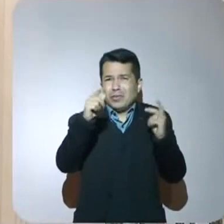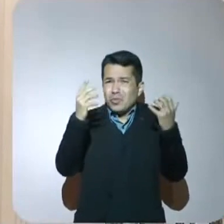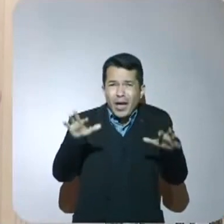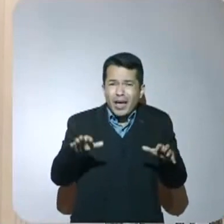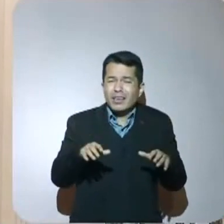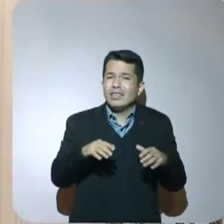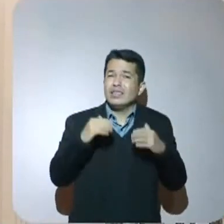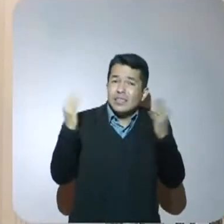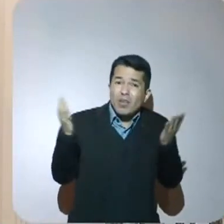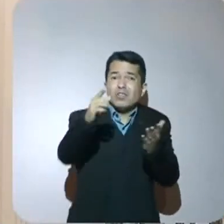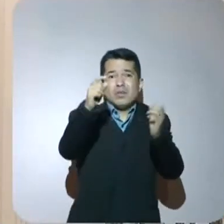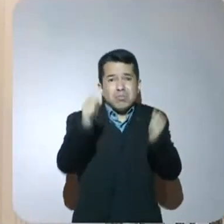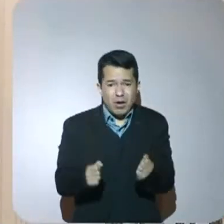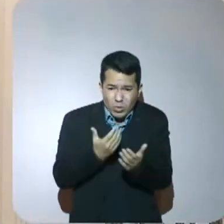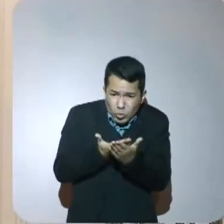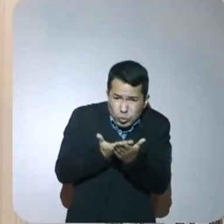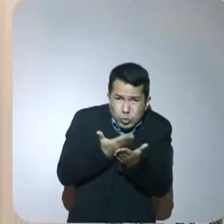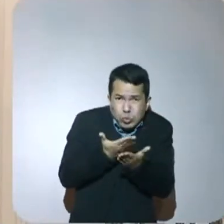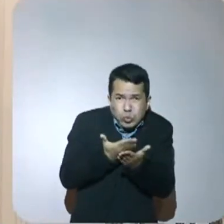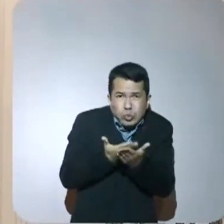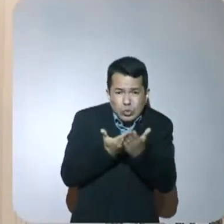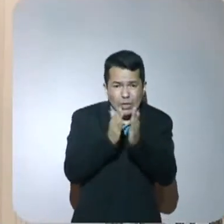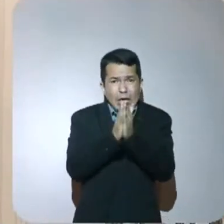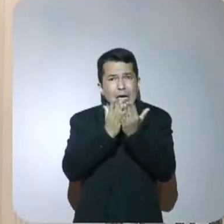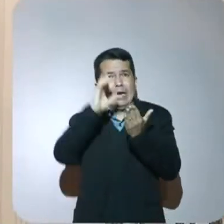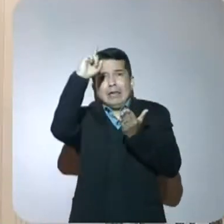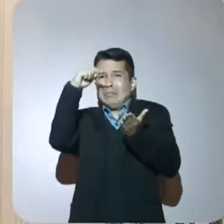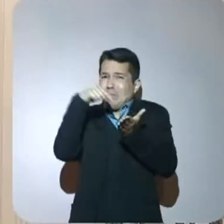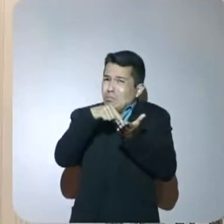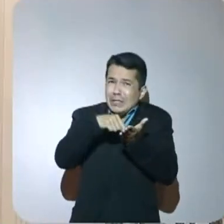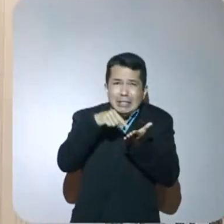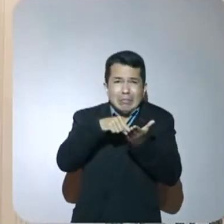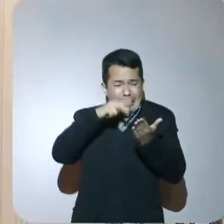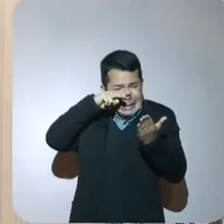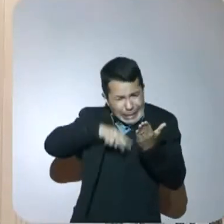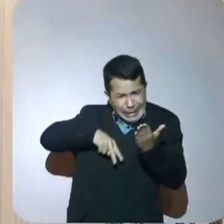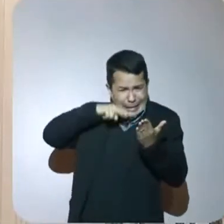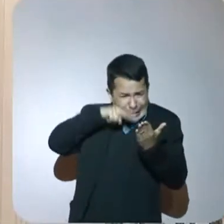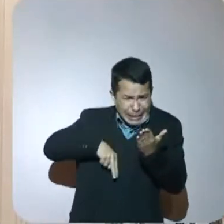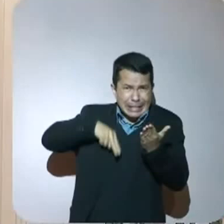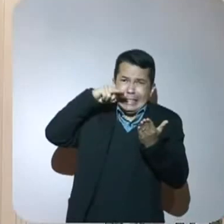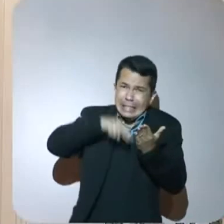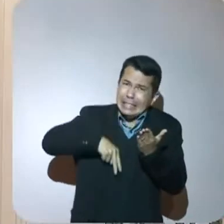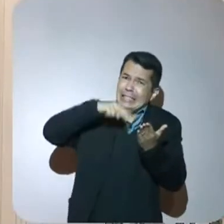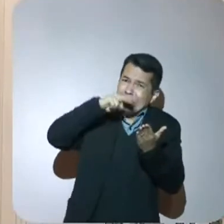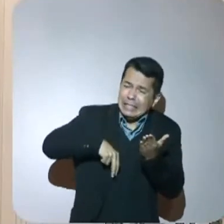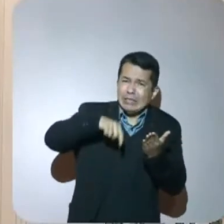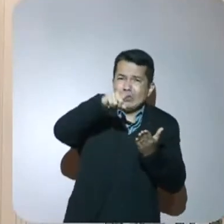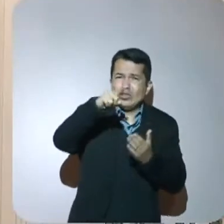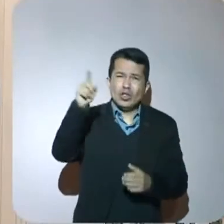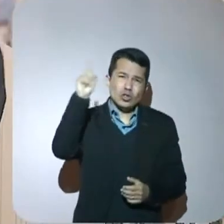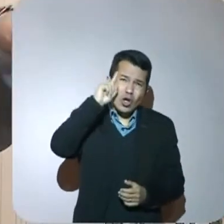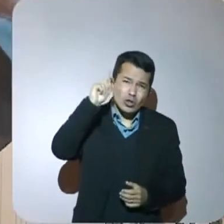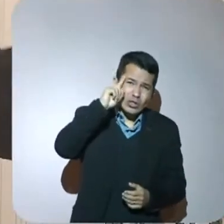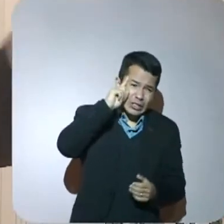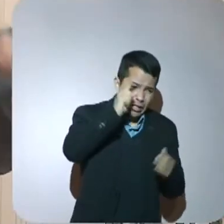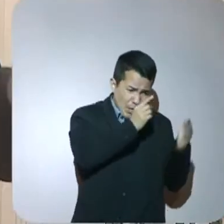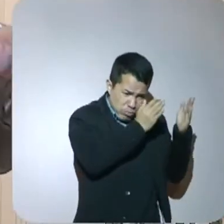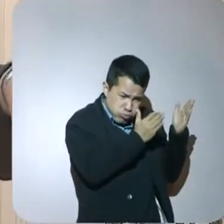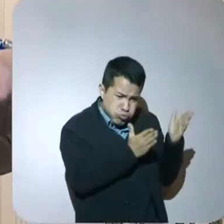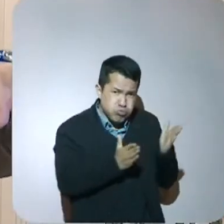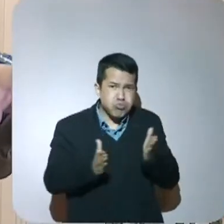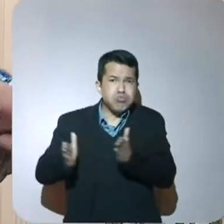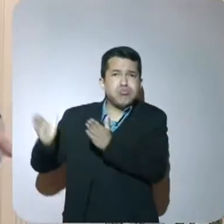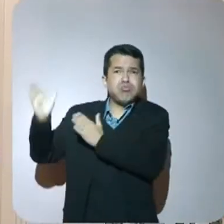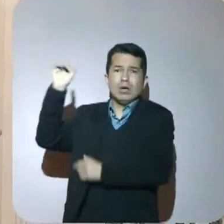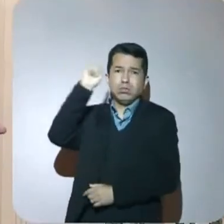da leitura da palavra de Deus a sua prática, a sua disciplina diária. Sabe por quê? Porque na medida que você